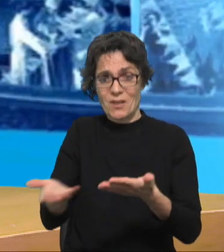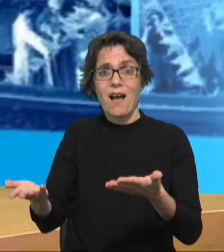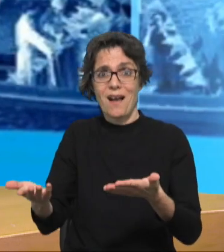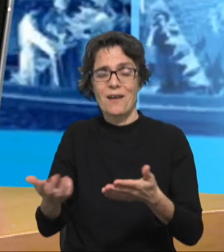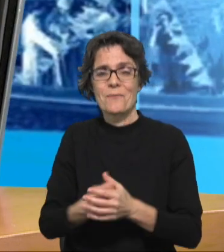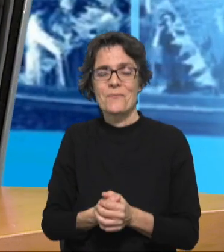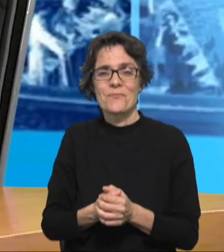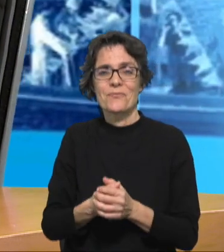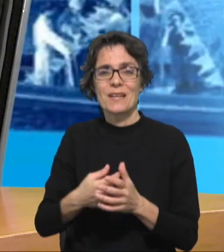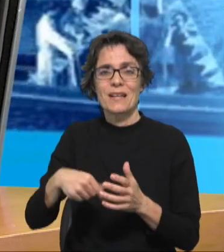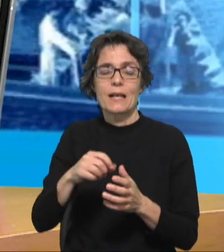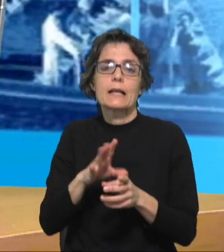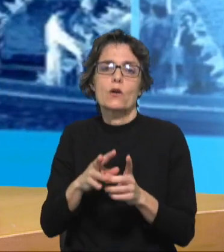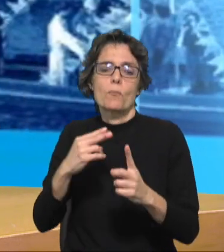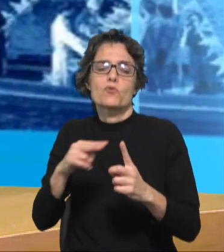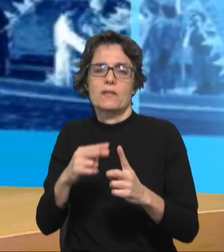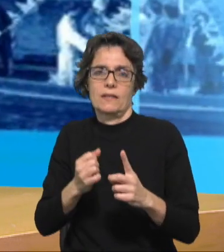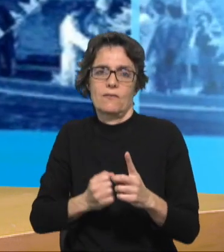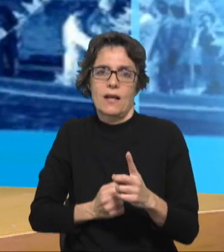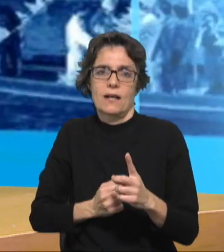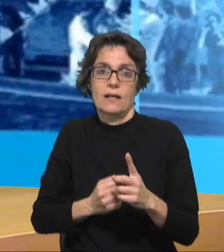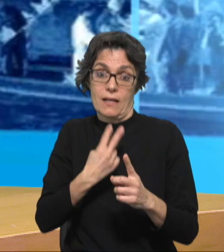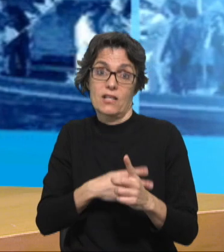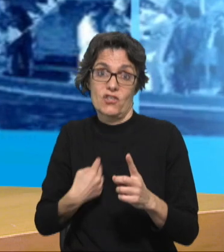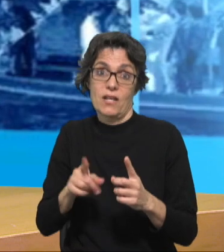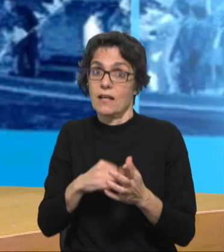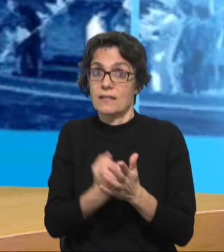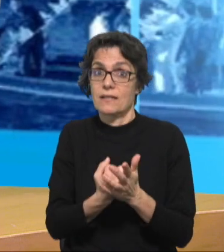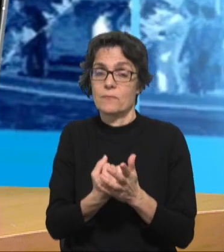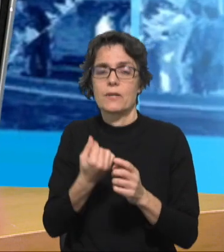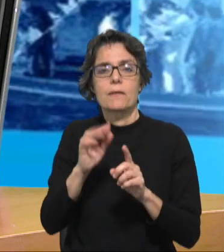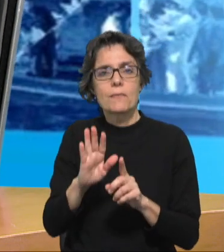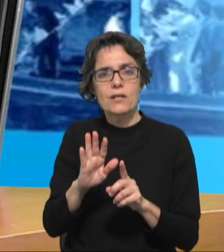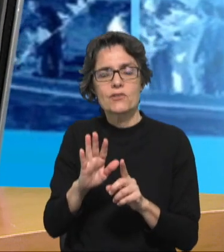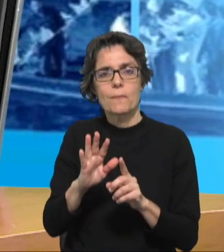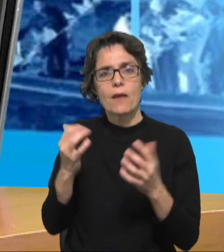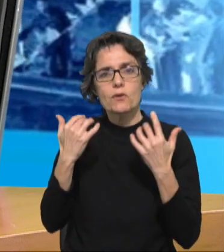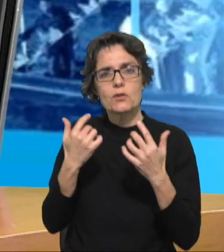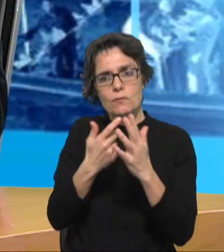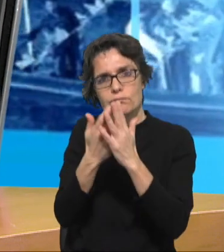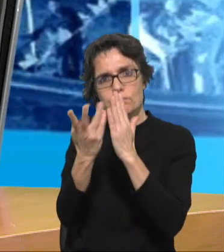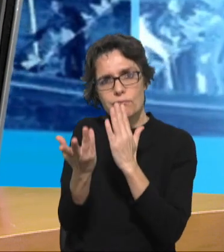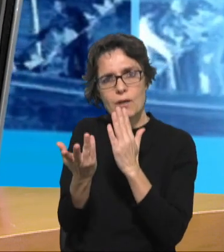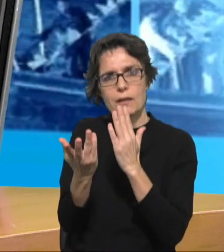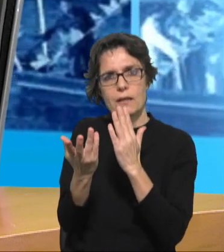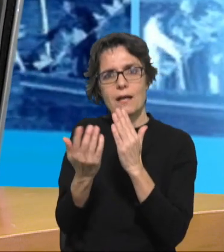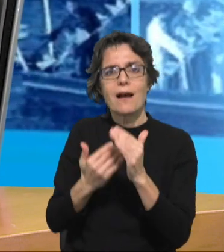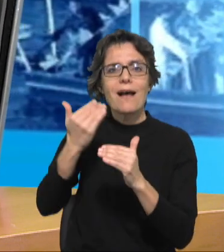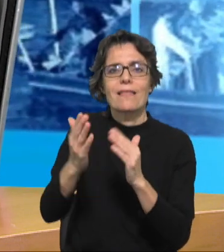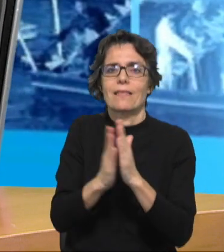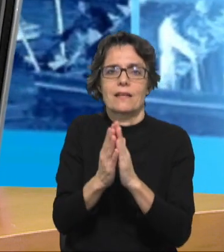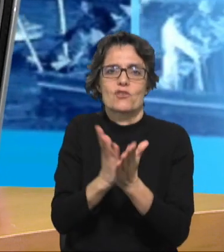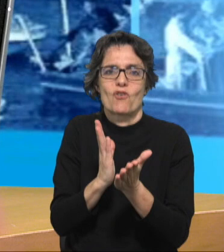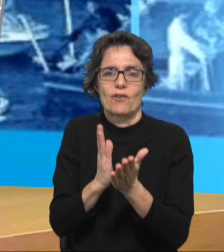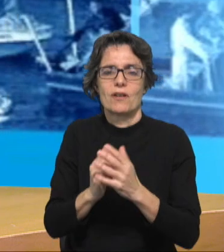lentes cristãs, não é? Como o seu editorial assume, mas houve sempre essa preocupação de ir muito mais além. E depois